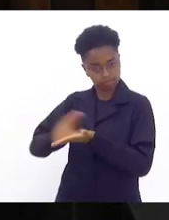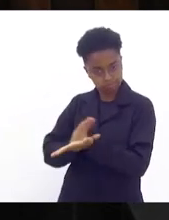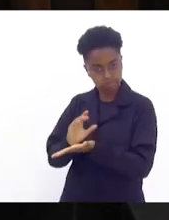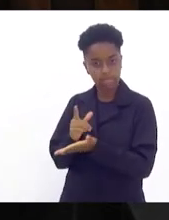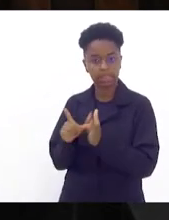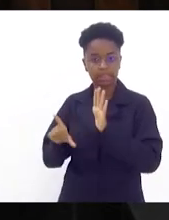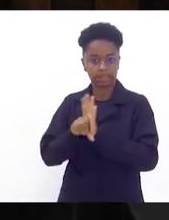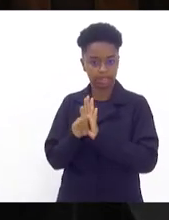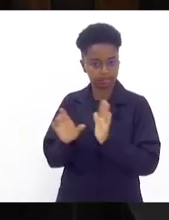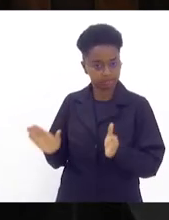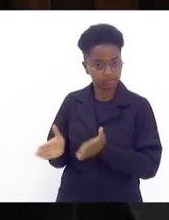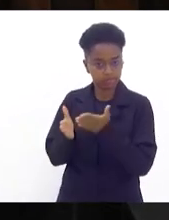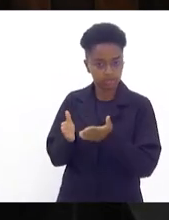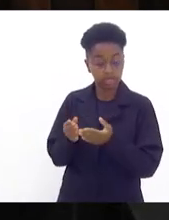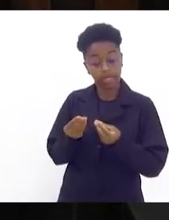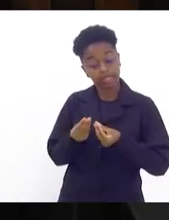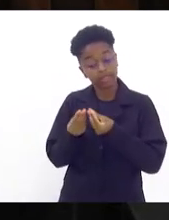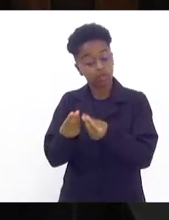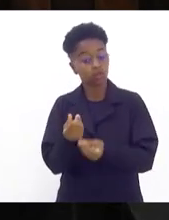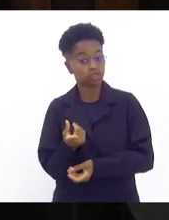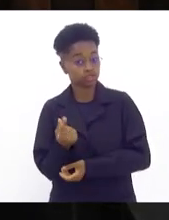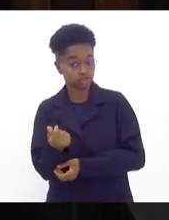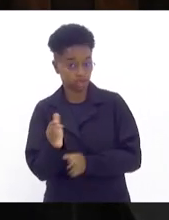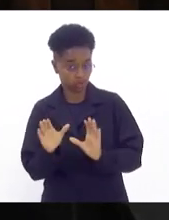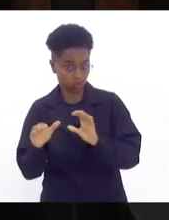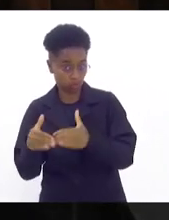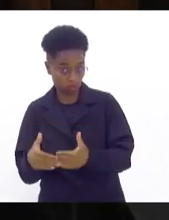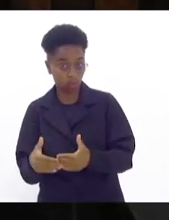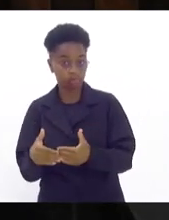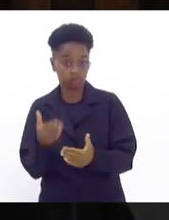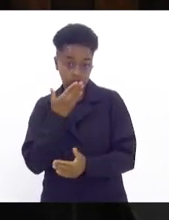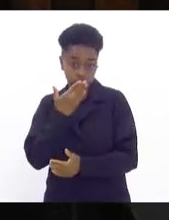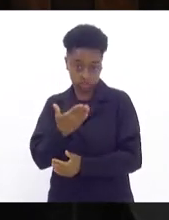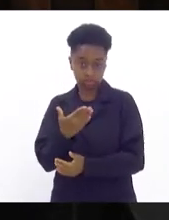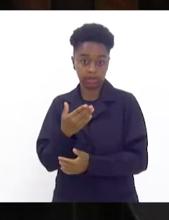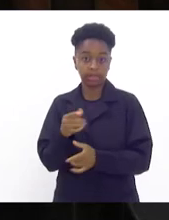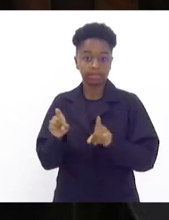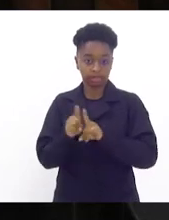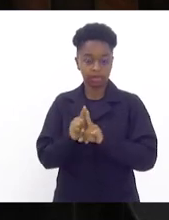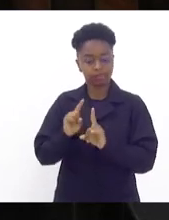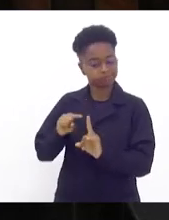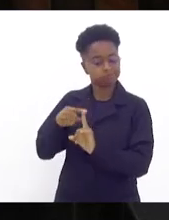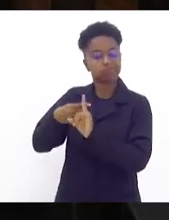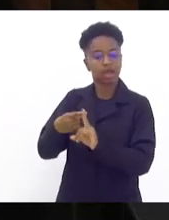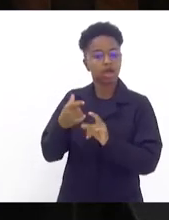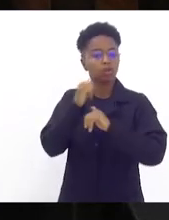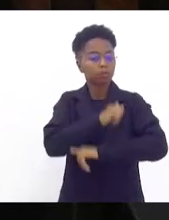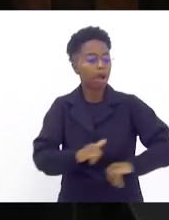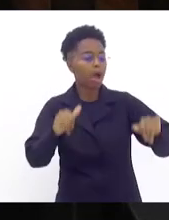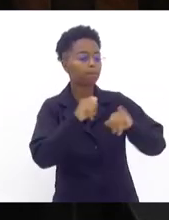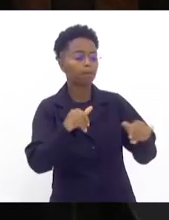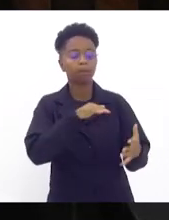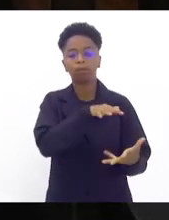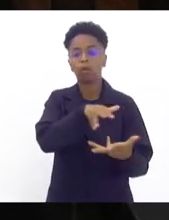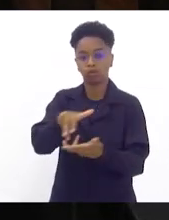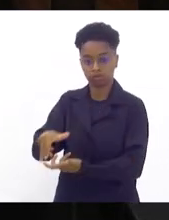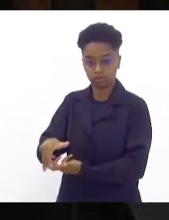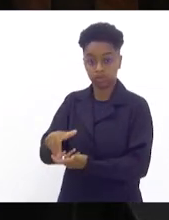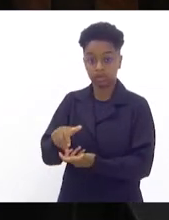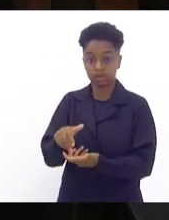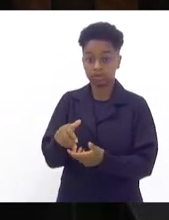botou um dinheiro no clube, se beneficiou, porque a sua marca passou a ser divulgada no mundo inteiro,